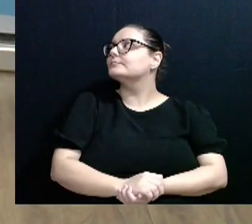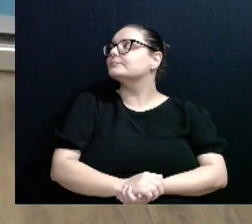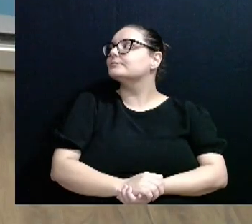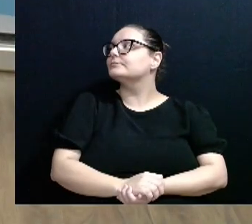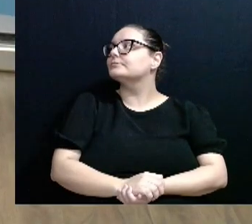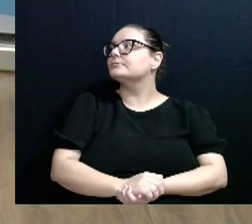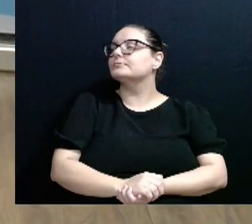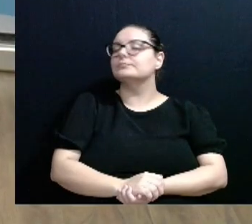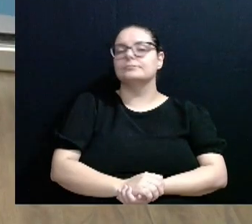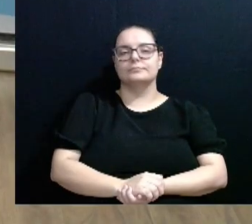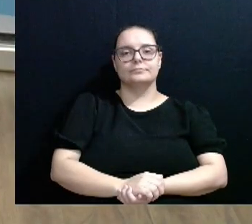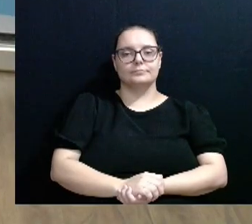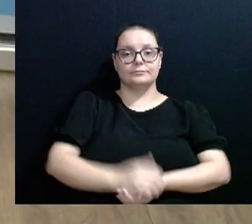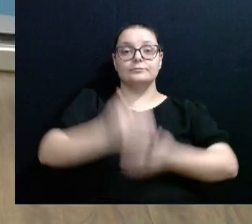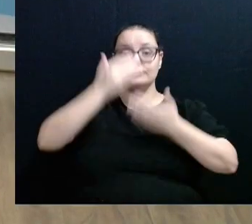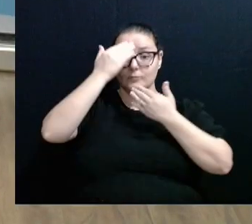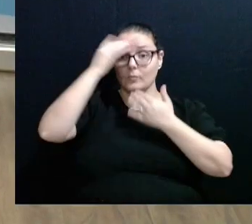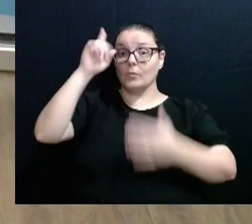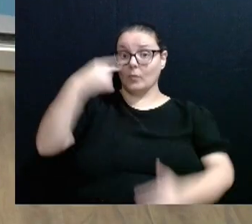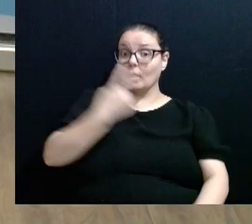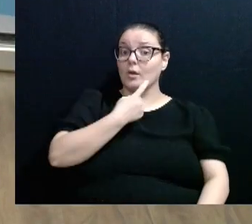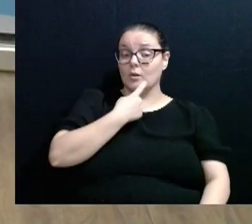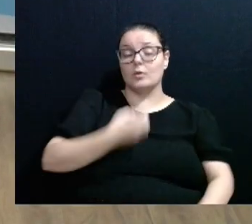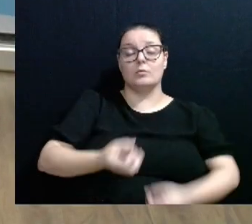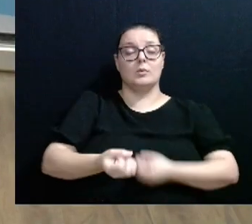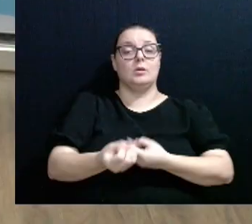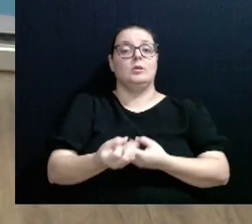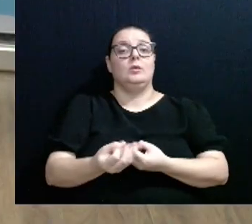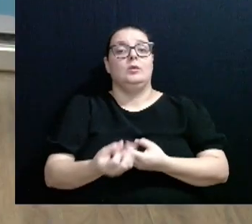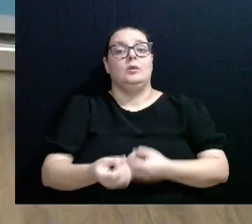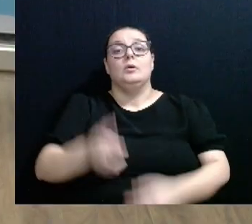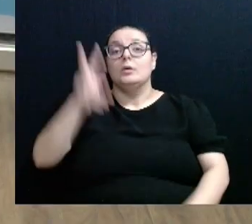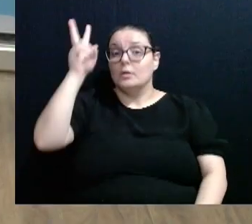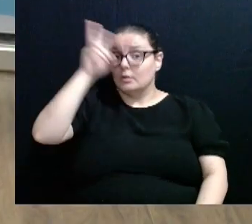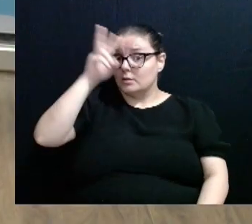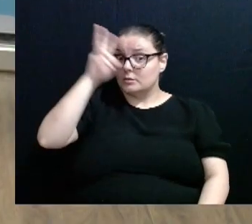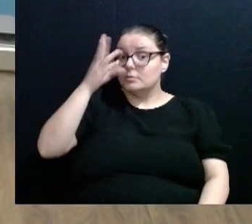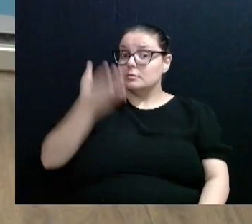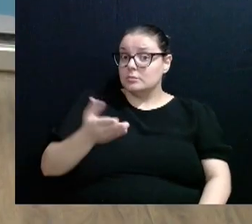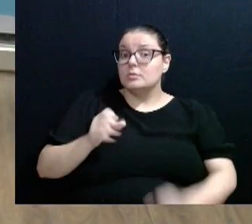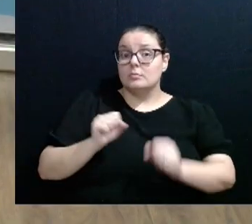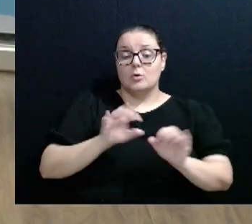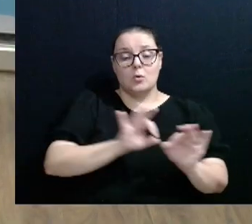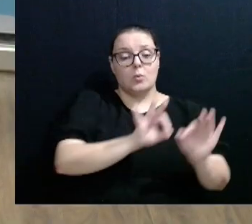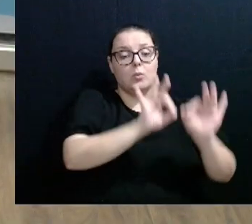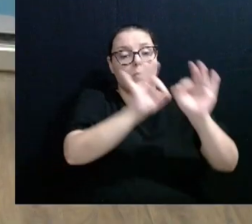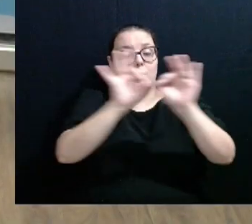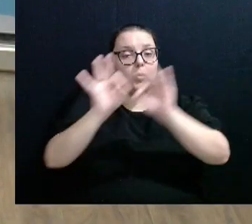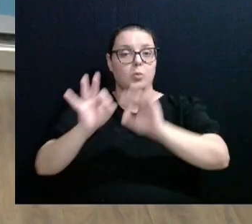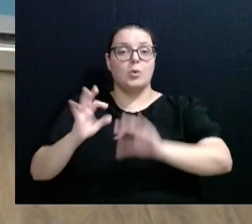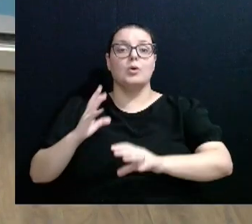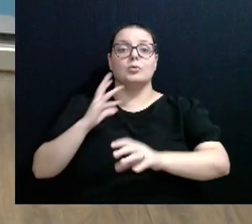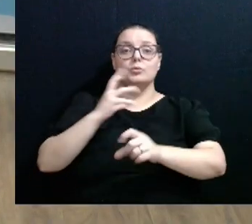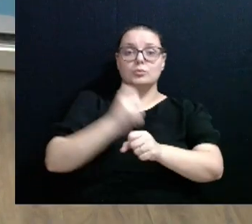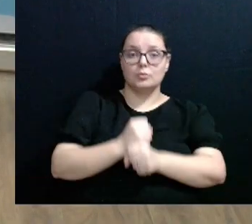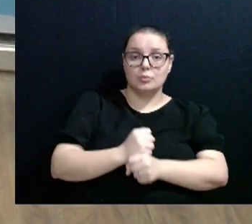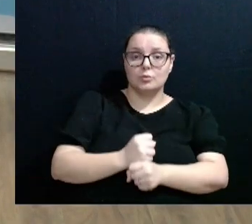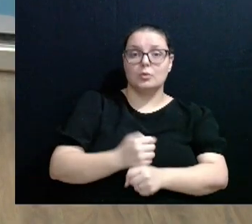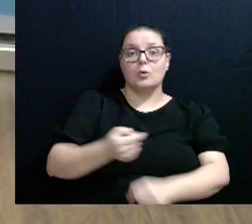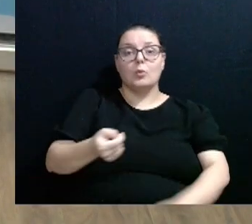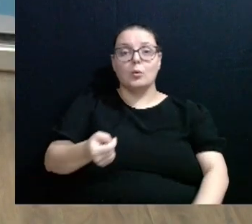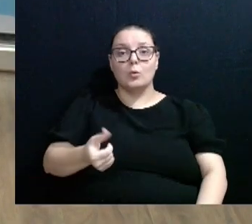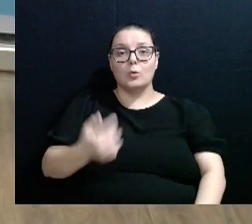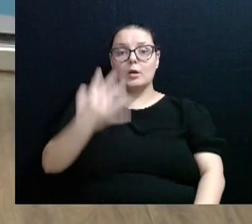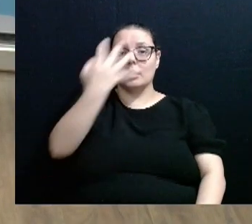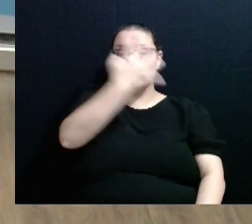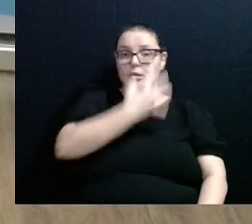Muito obrigado, Mina Abreu, pelas informações. Lembrando, que você pode assistir na íntegra as quase 4